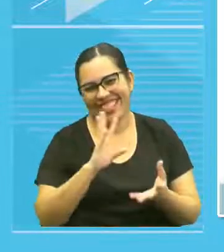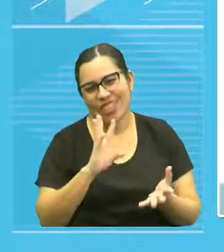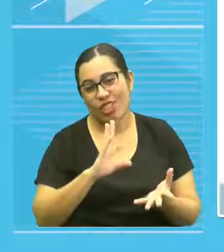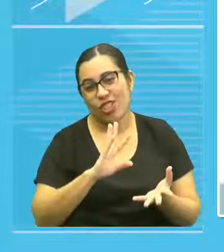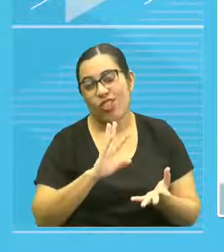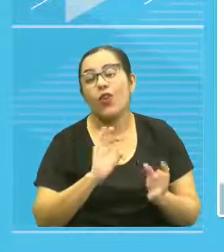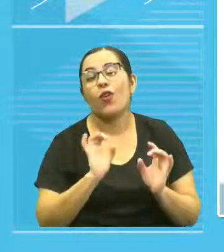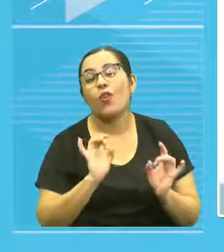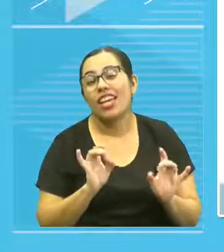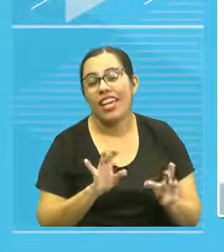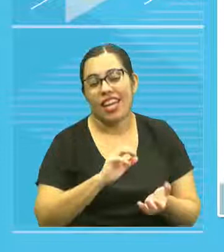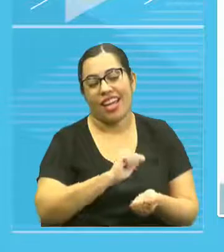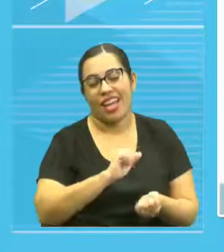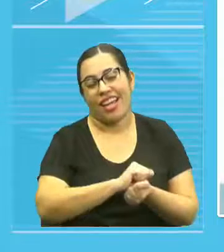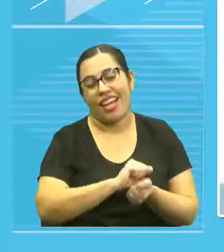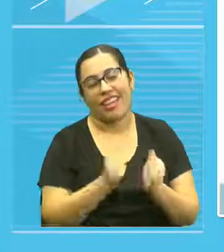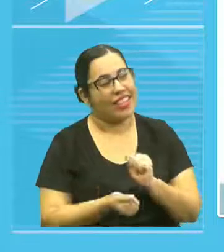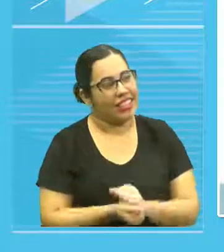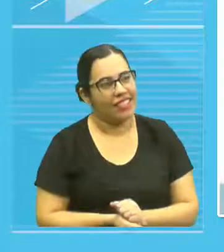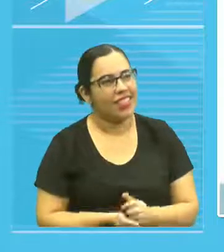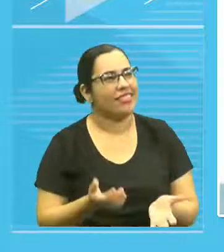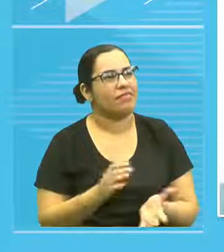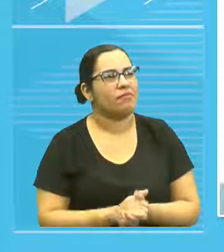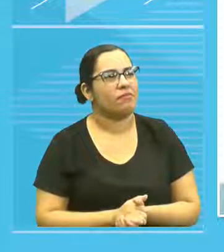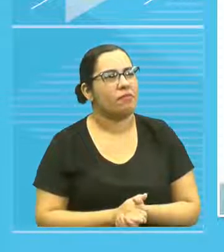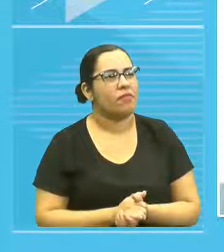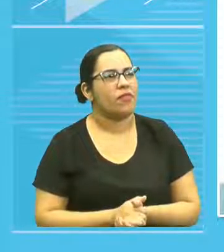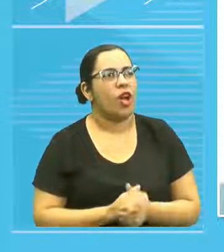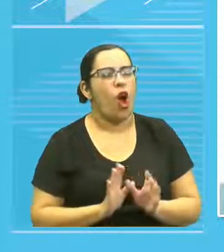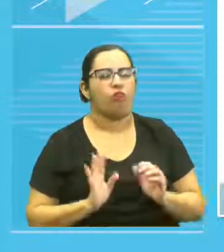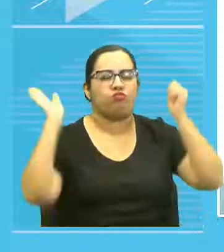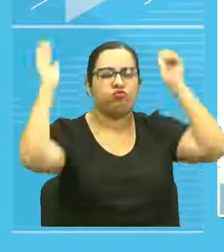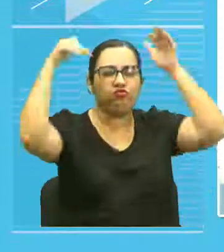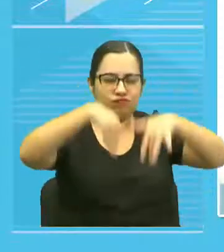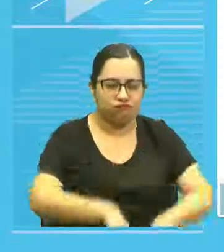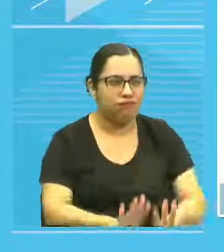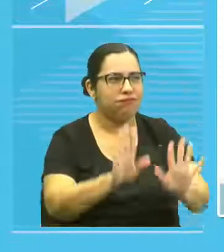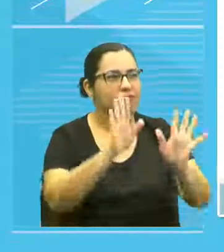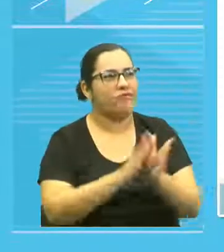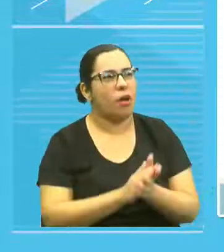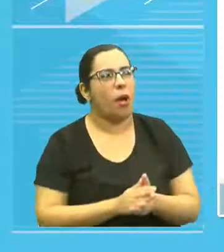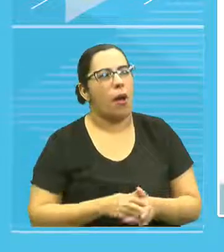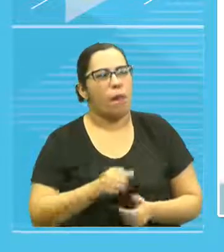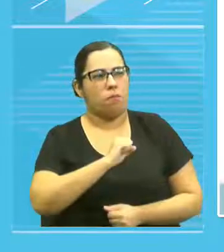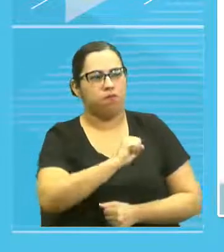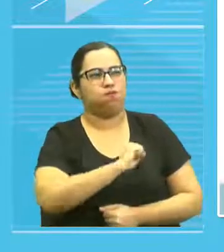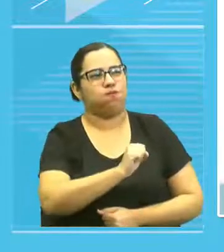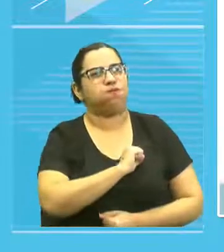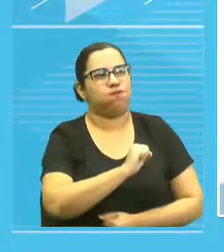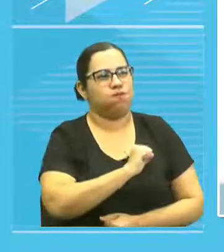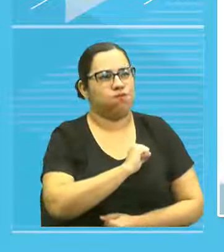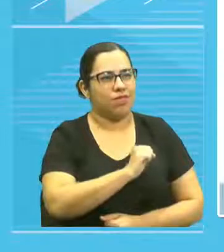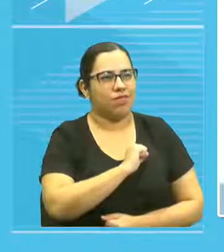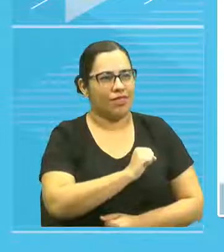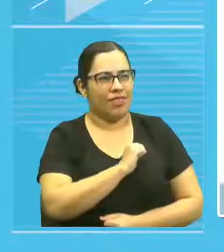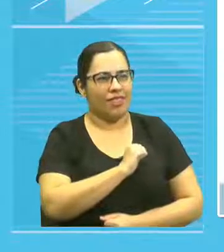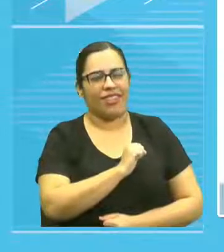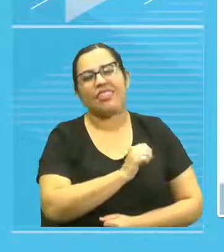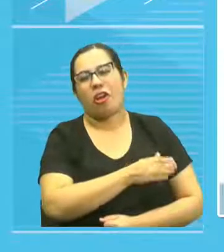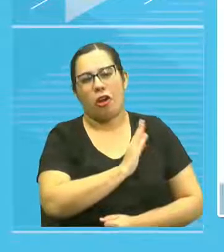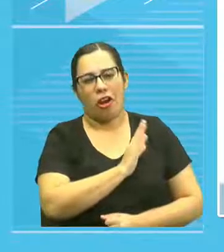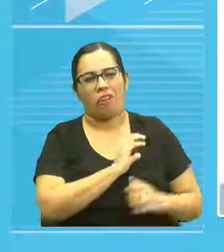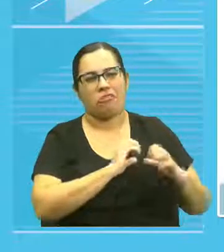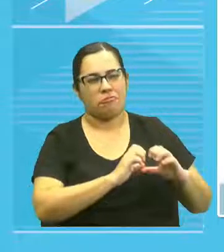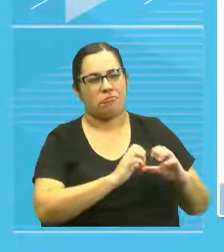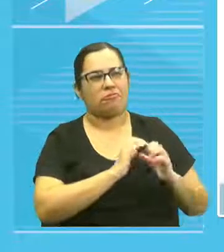fez aí a imagem som de homem é um animal dormindo tipo um som de mergulho um Batida do Coração tum tum bate coração